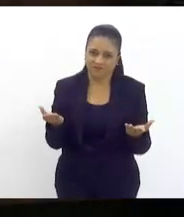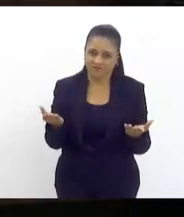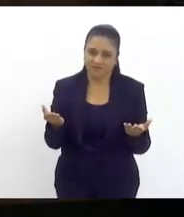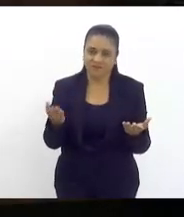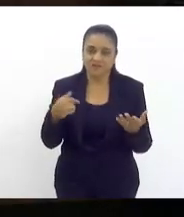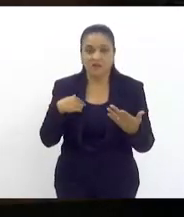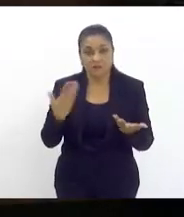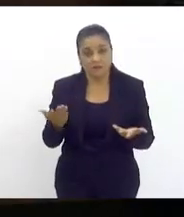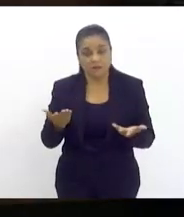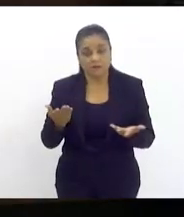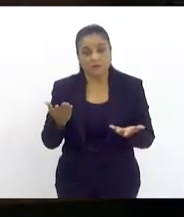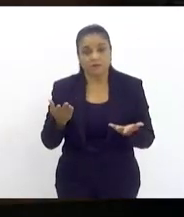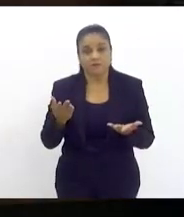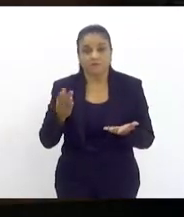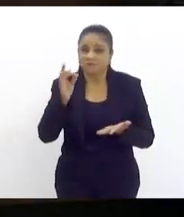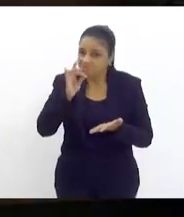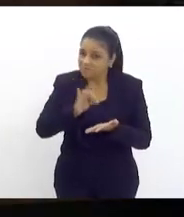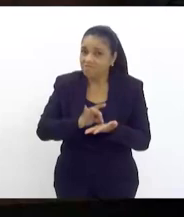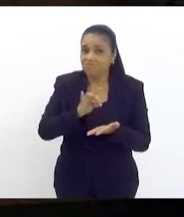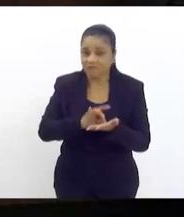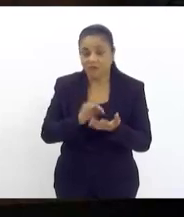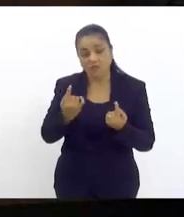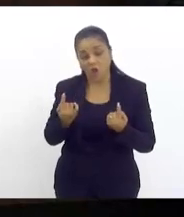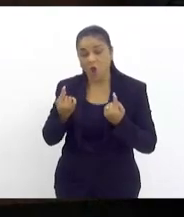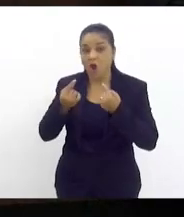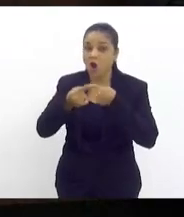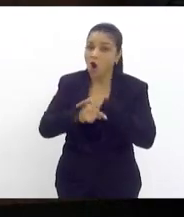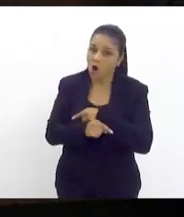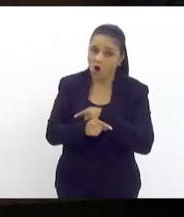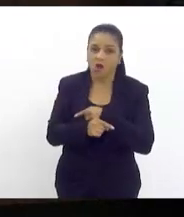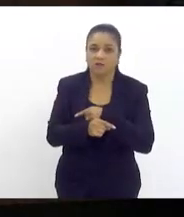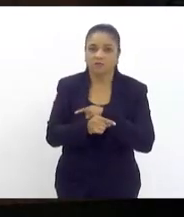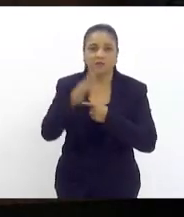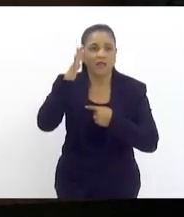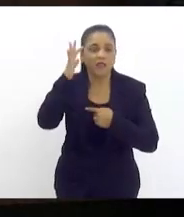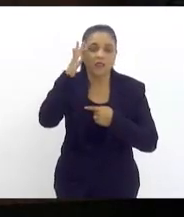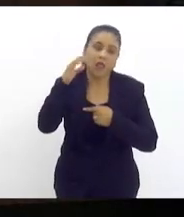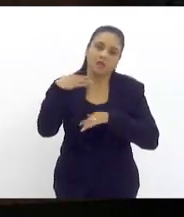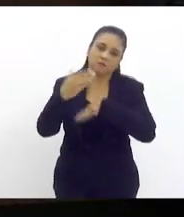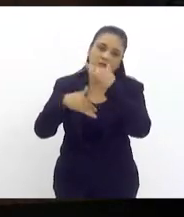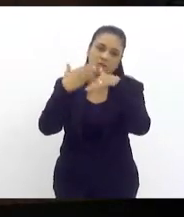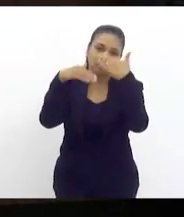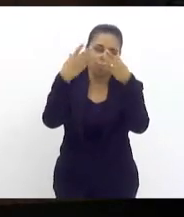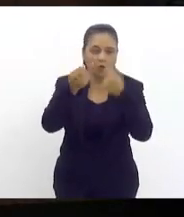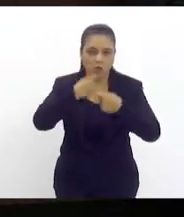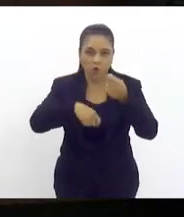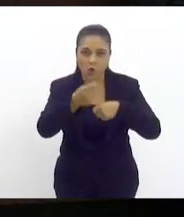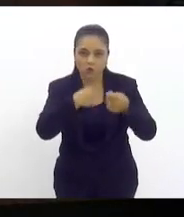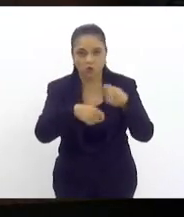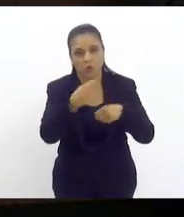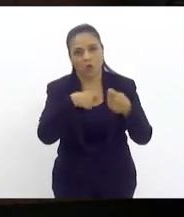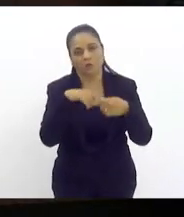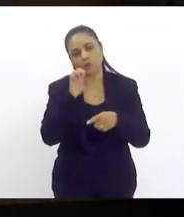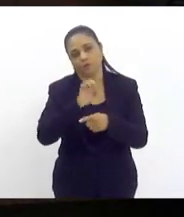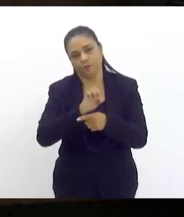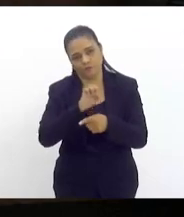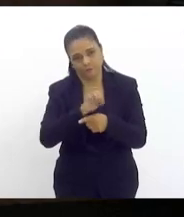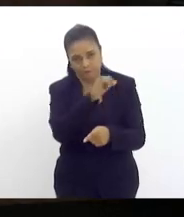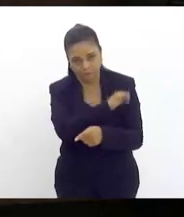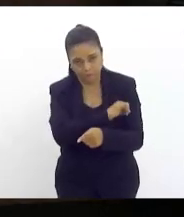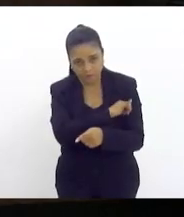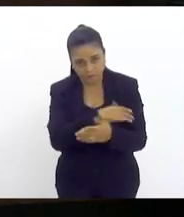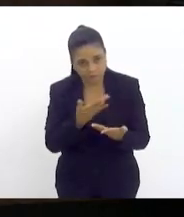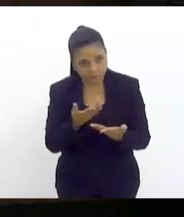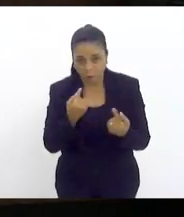melhor juízo, vai contra qualquer ideia de desenvolvimento econômico do nosso Estado.